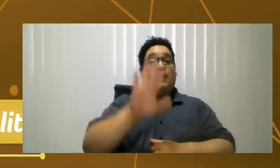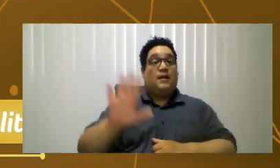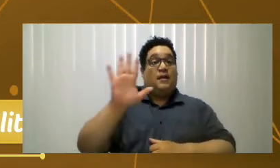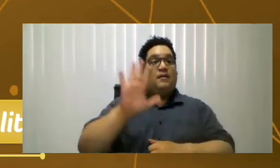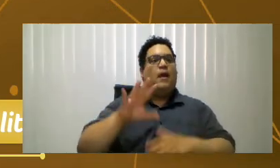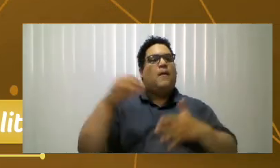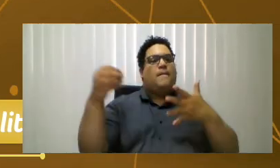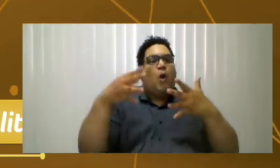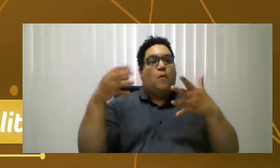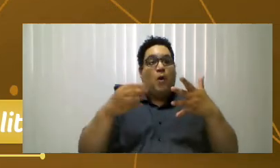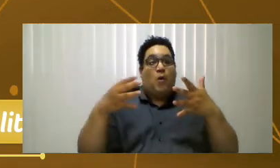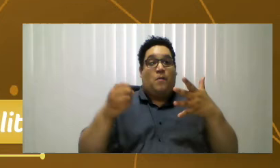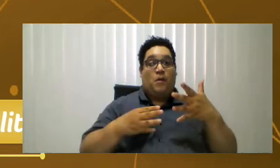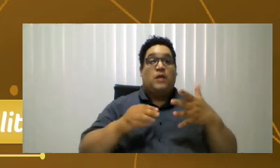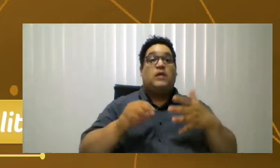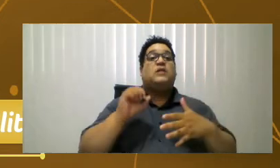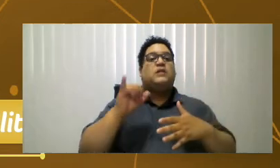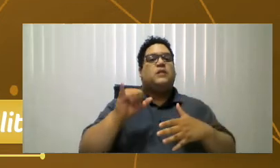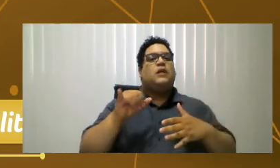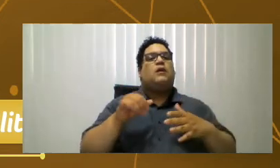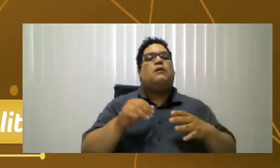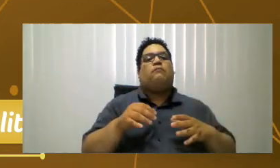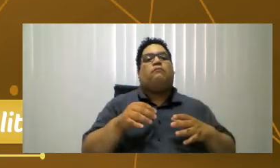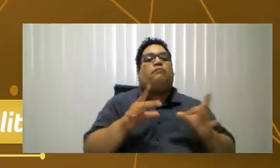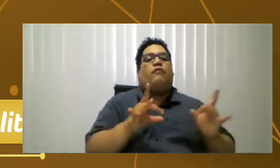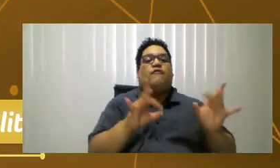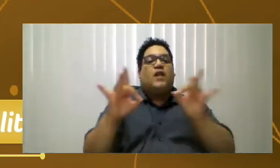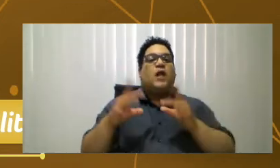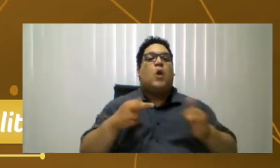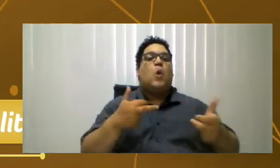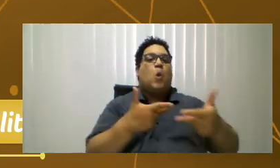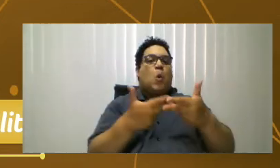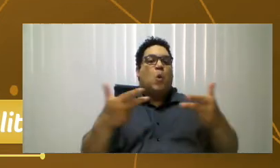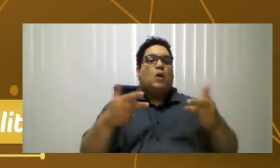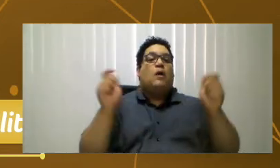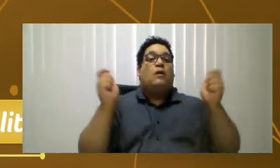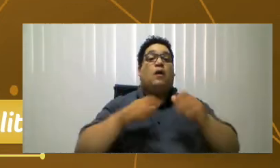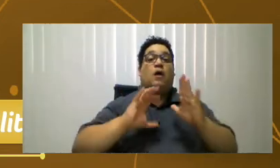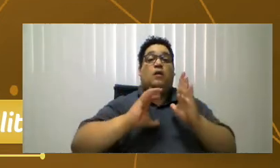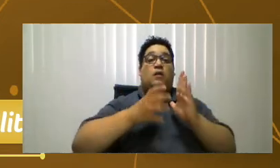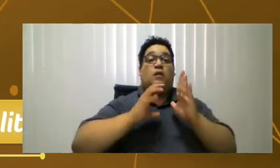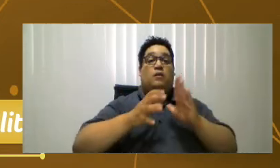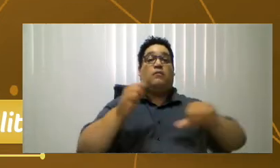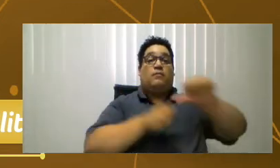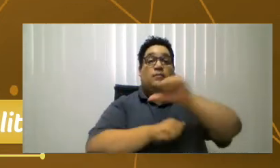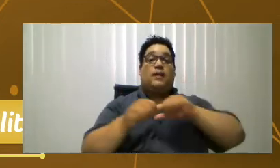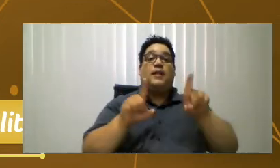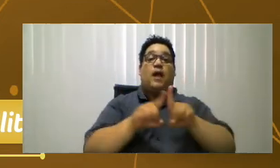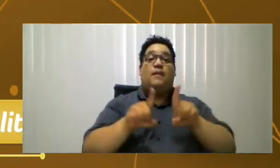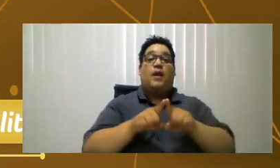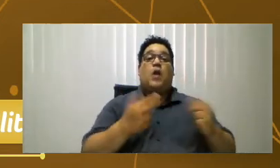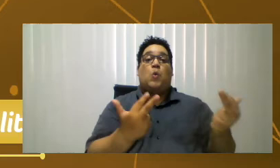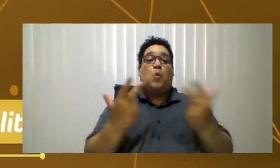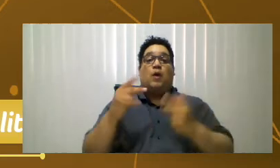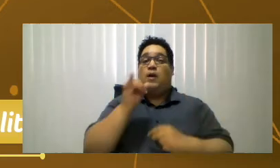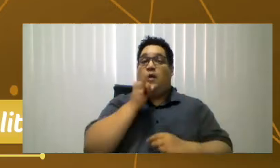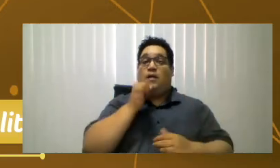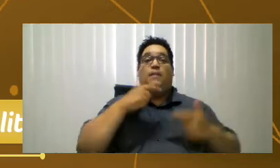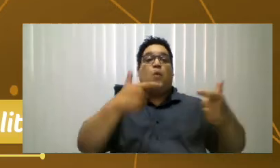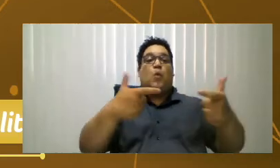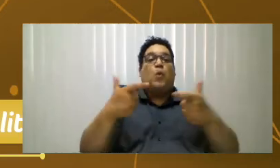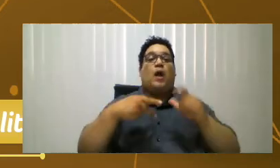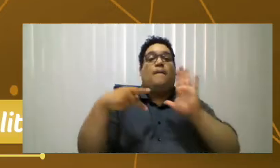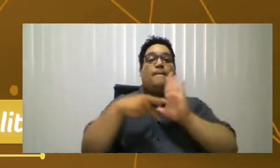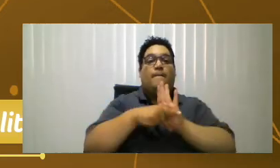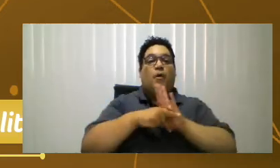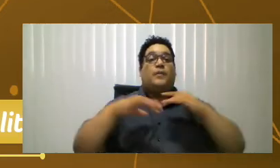medida que essas imagens são comercializadas, elas vão atualizando nesse banco de dados nosso. Então, em regiões metropolitanas,